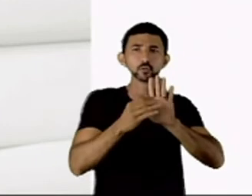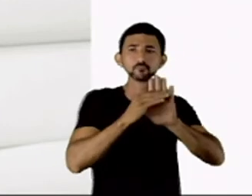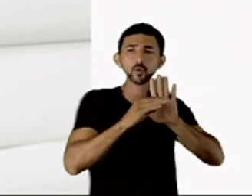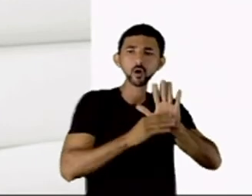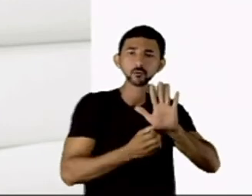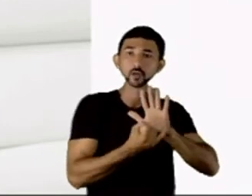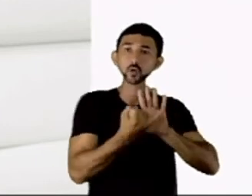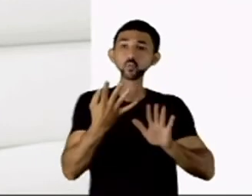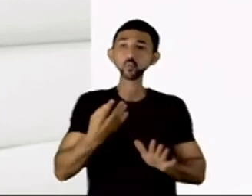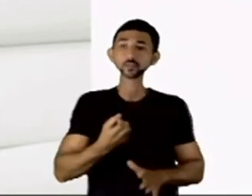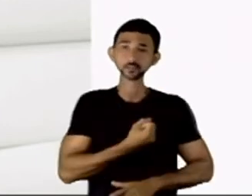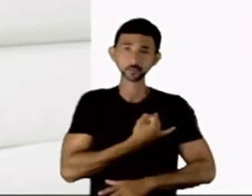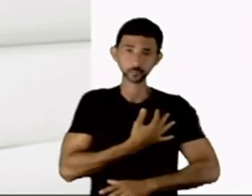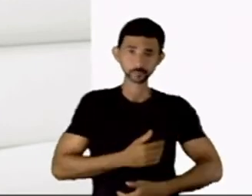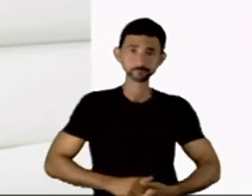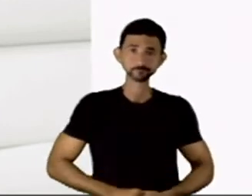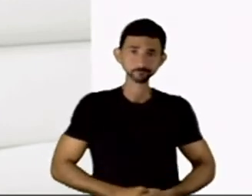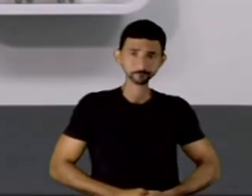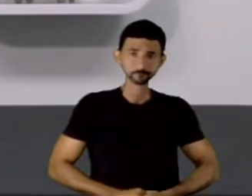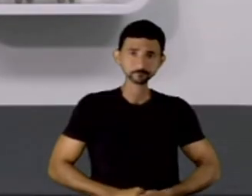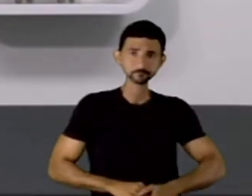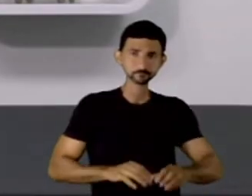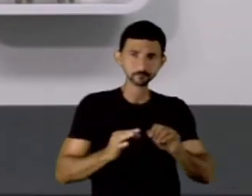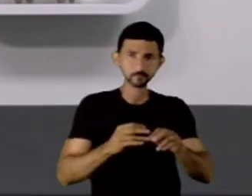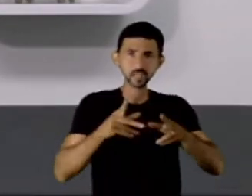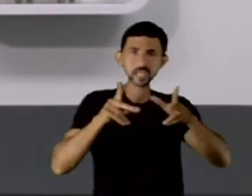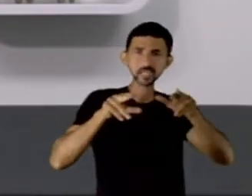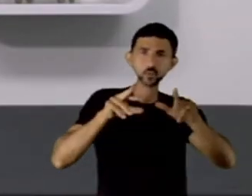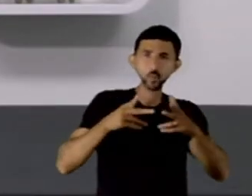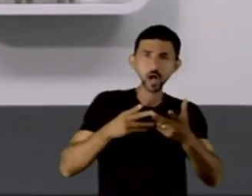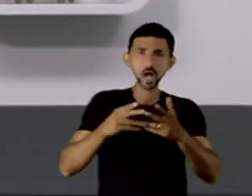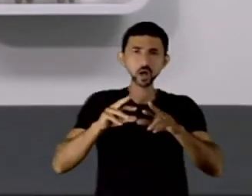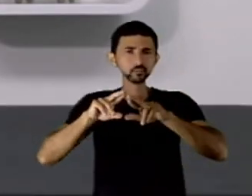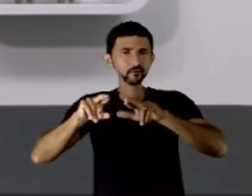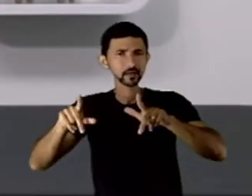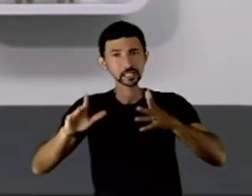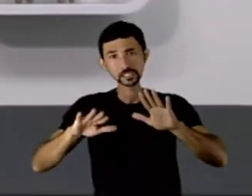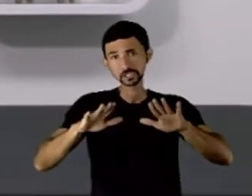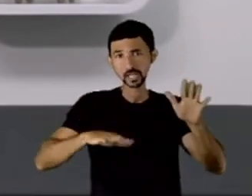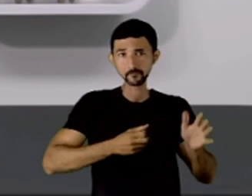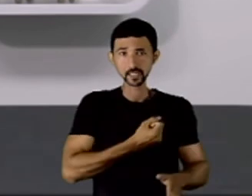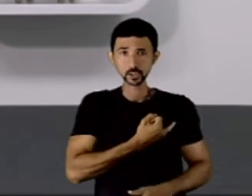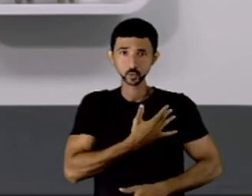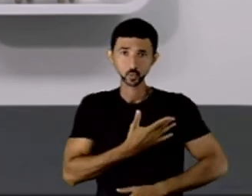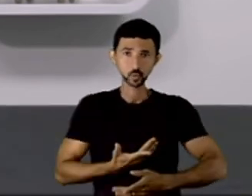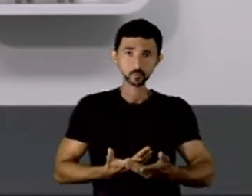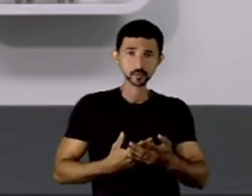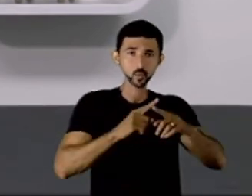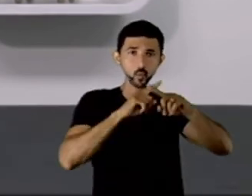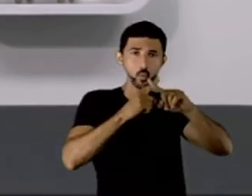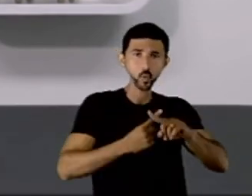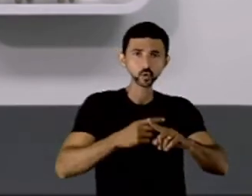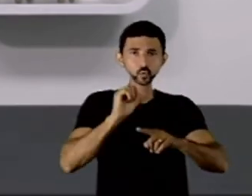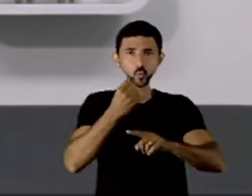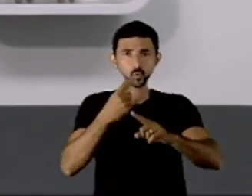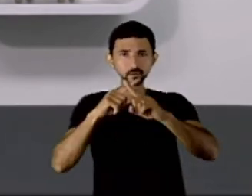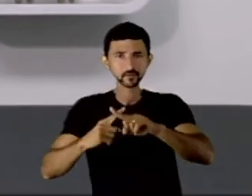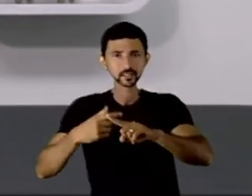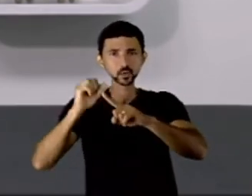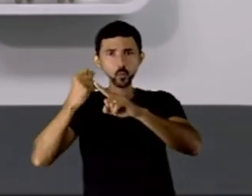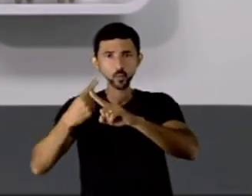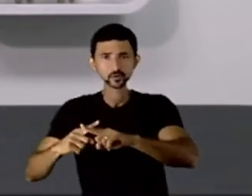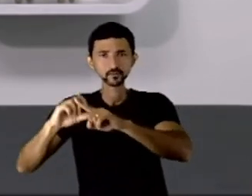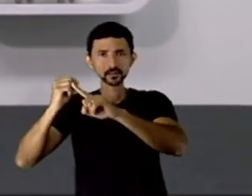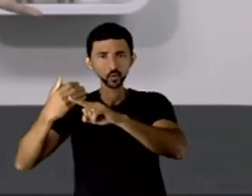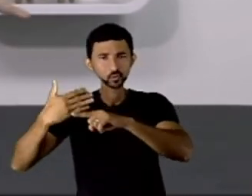certa quantidade de fatores, que pode ser igual, pode ser diferente. Eu posso ter o 8 multiplicando 8 vezes 8 vezes